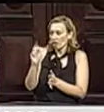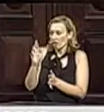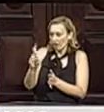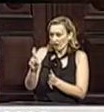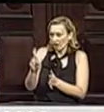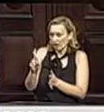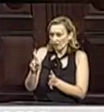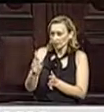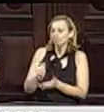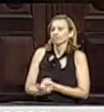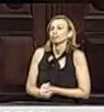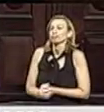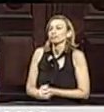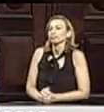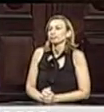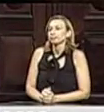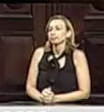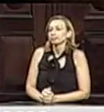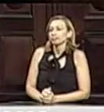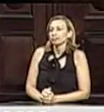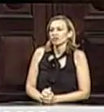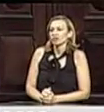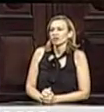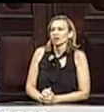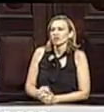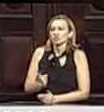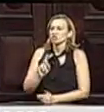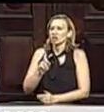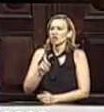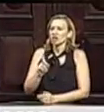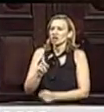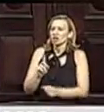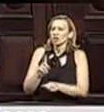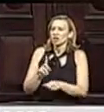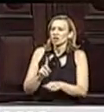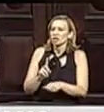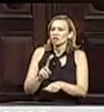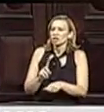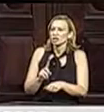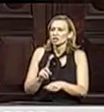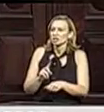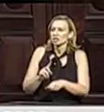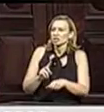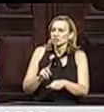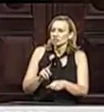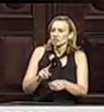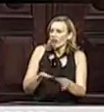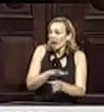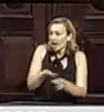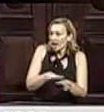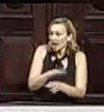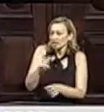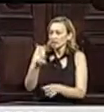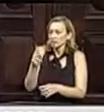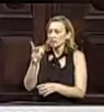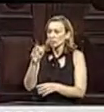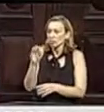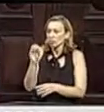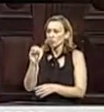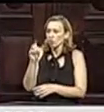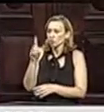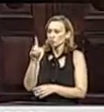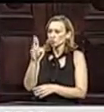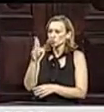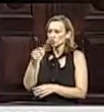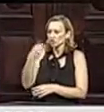primeiros campos. Não era na fase de produção. Pois bem, o regime foi mudando, foi